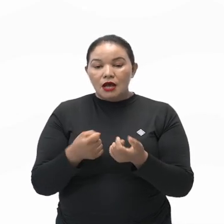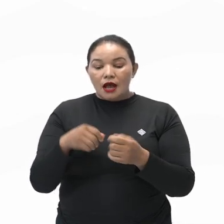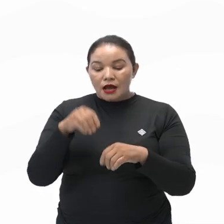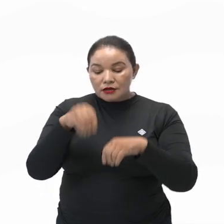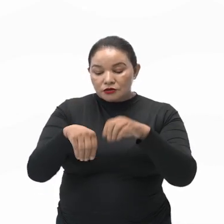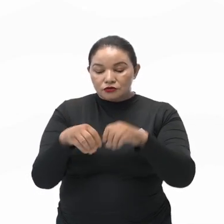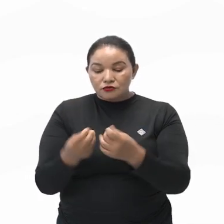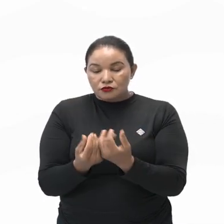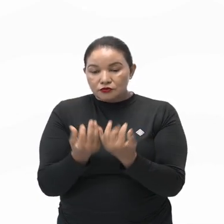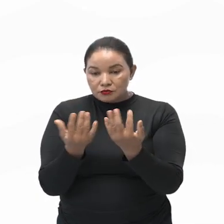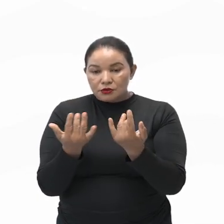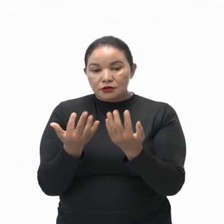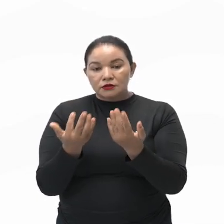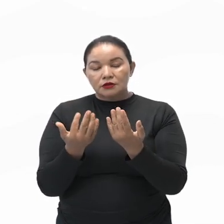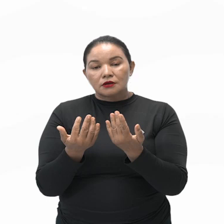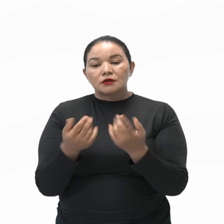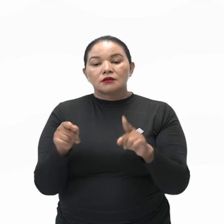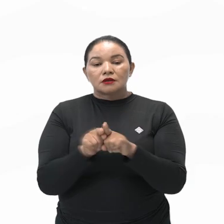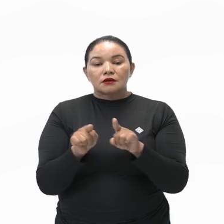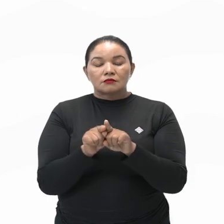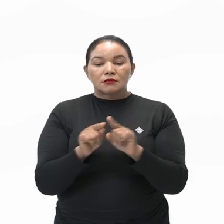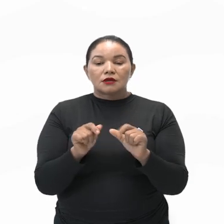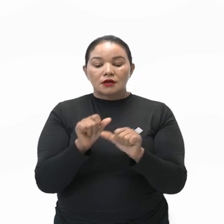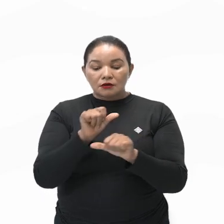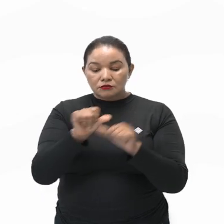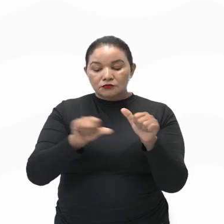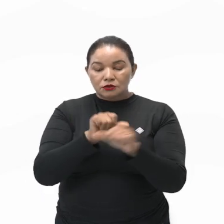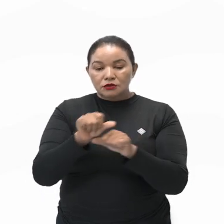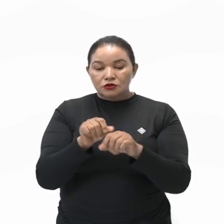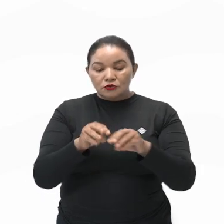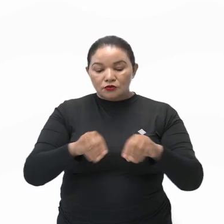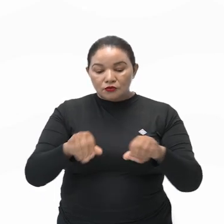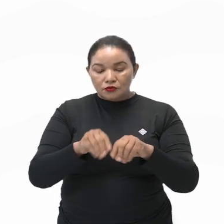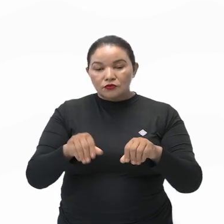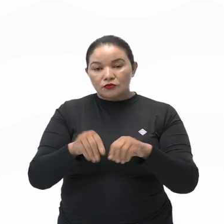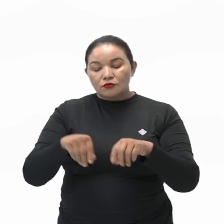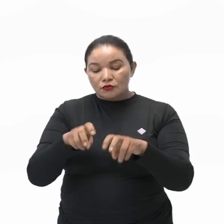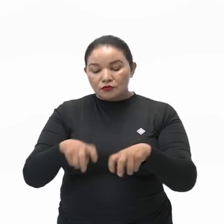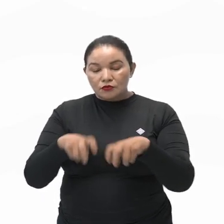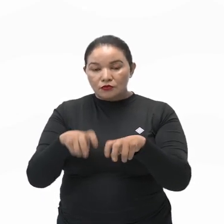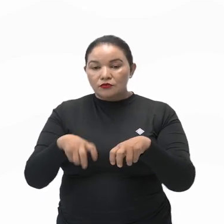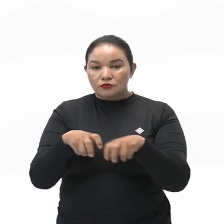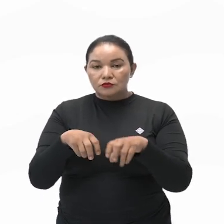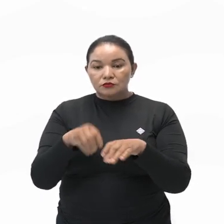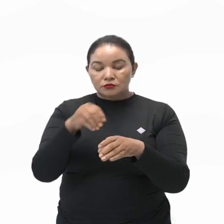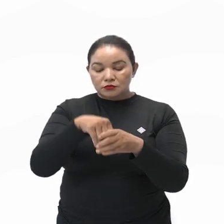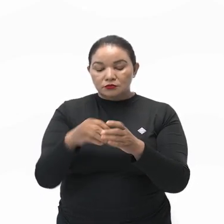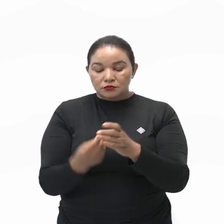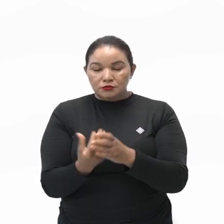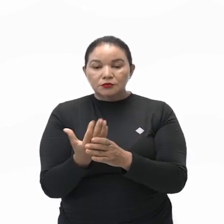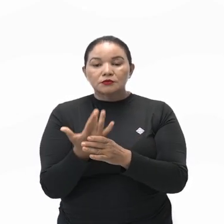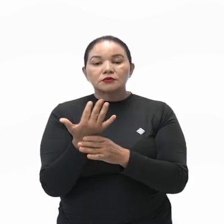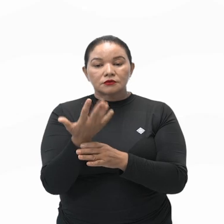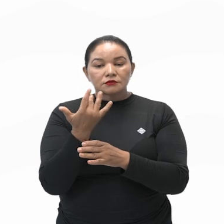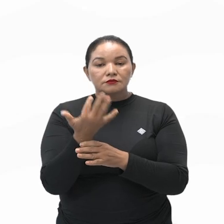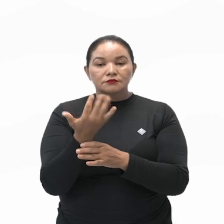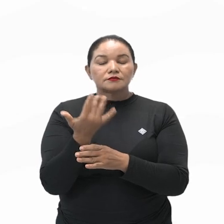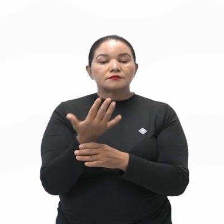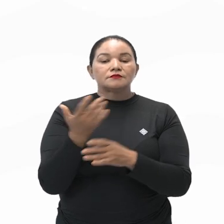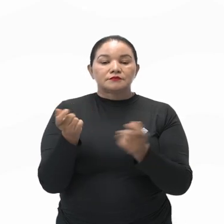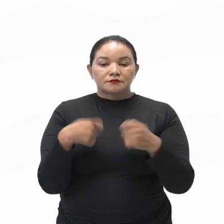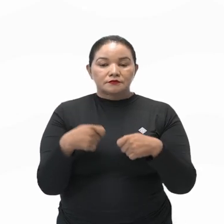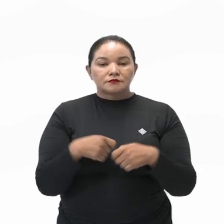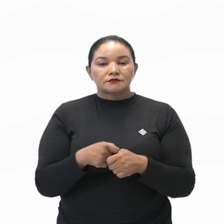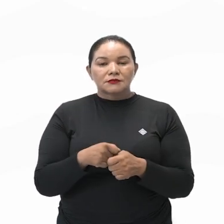descarte. E a transformação em adubo para hortas escolares, como a gente acabou de falar. Então tem muita coisa aí que